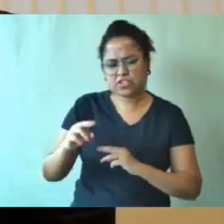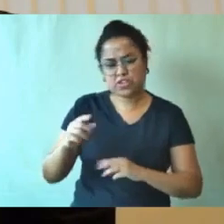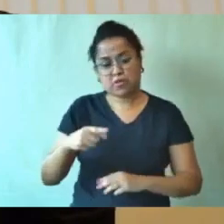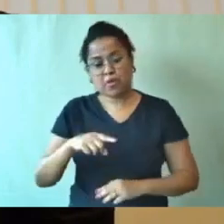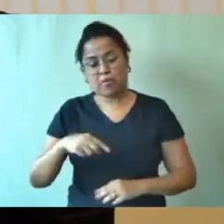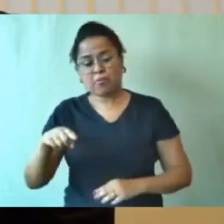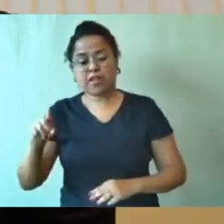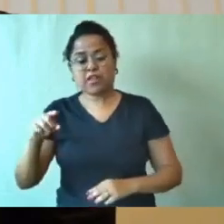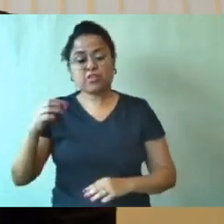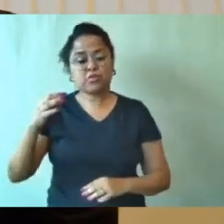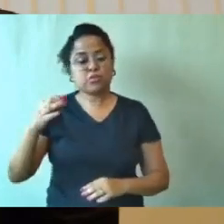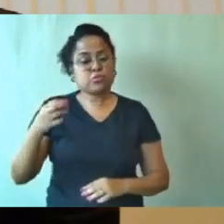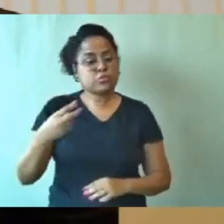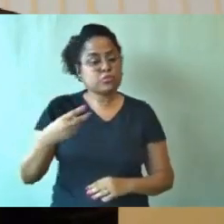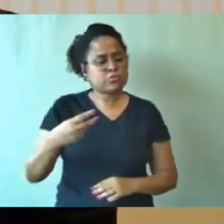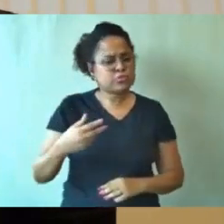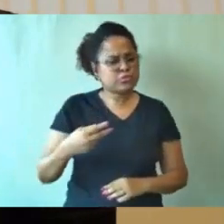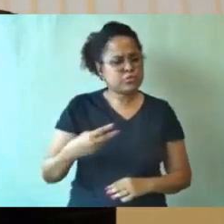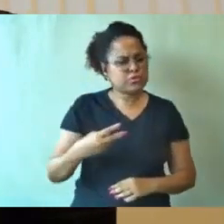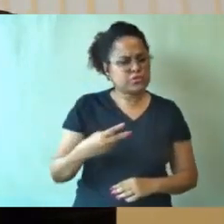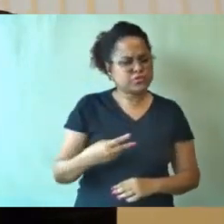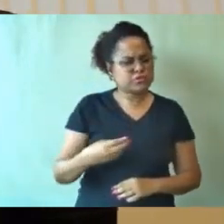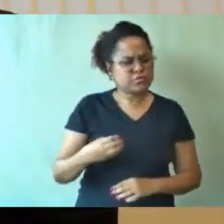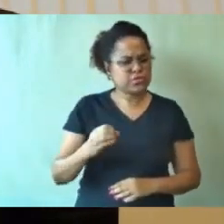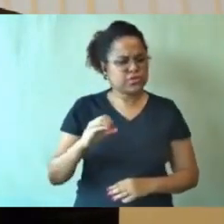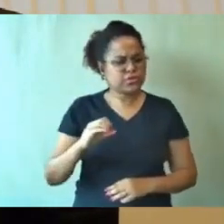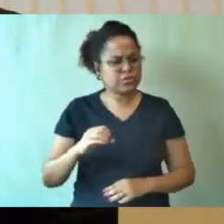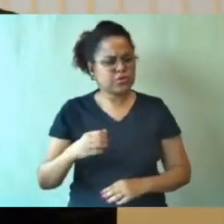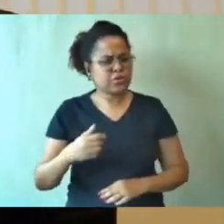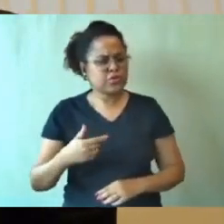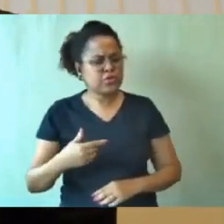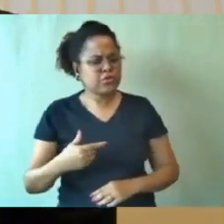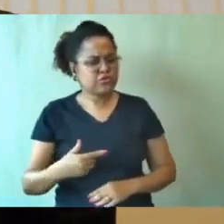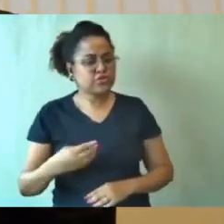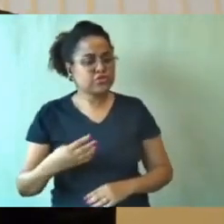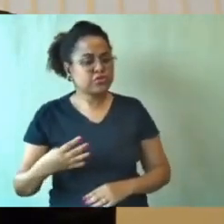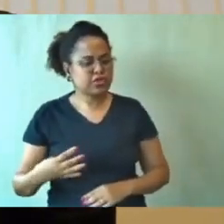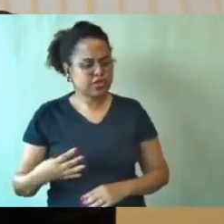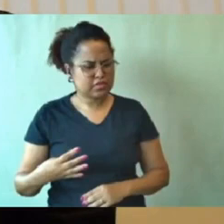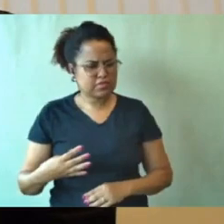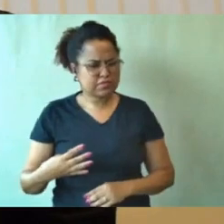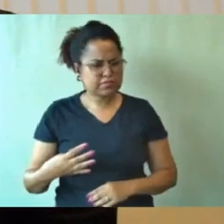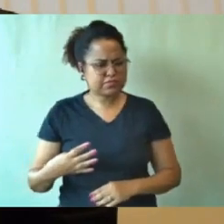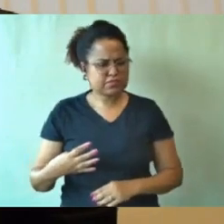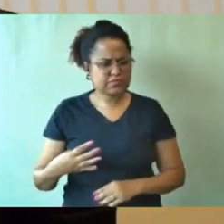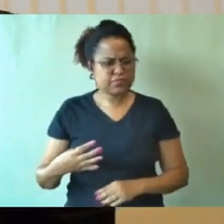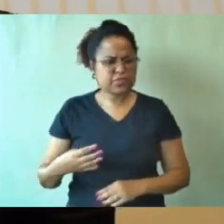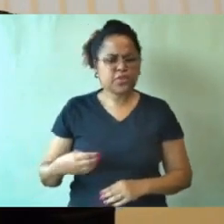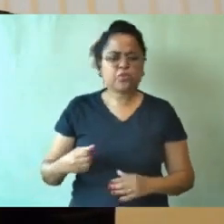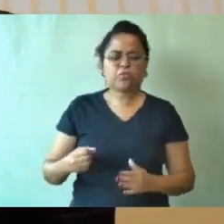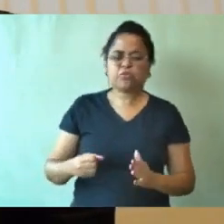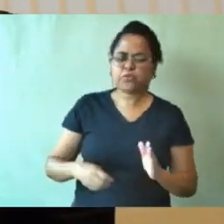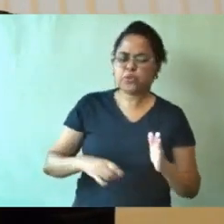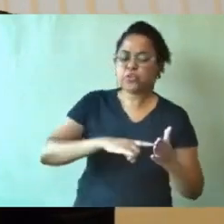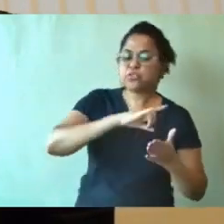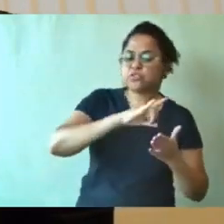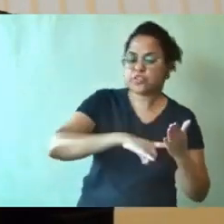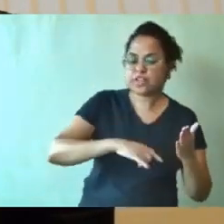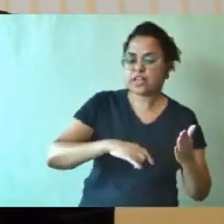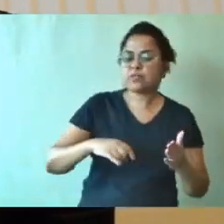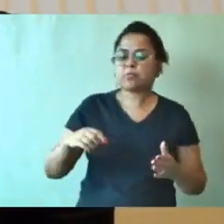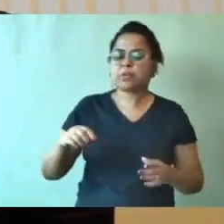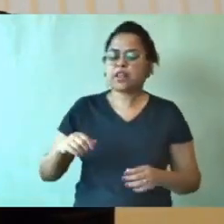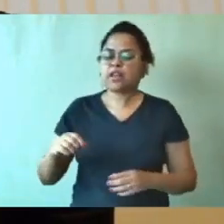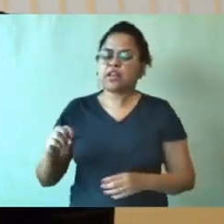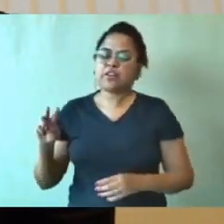A situação estava bastante difícil. Aí, em dezembro, eu fui notificado pela Viação Torres que ela não ficaria mais a